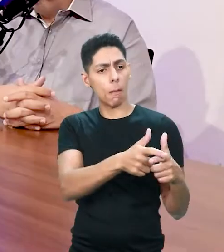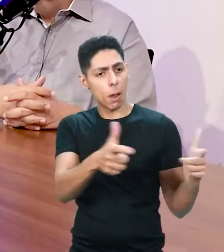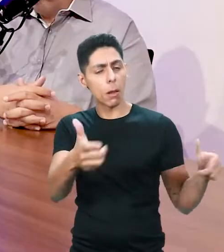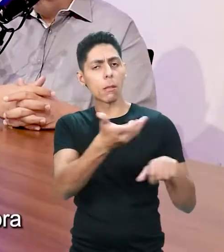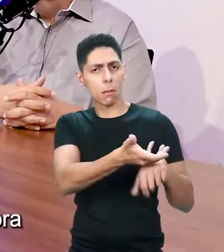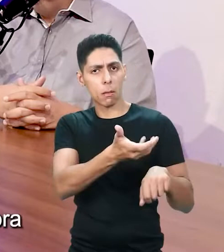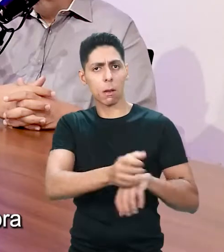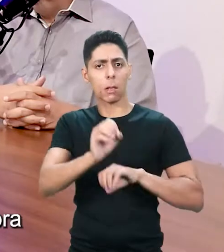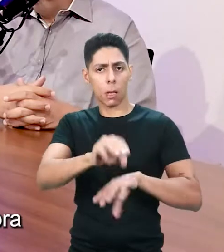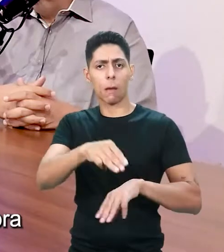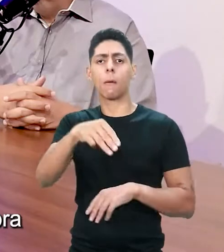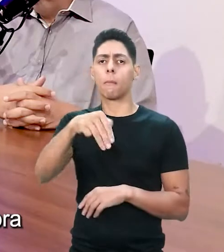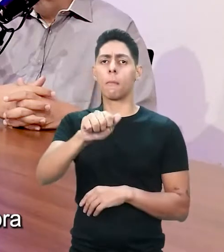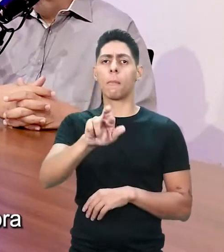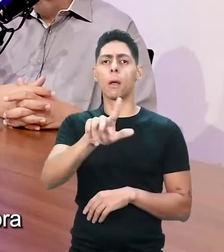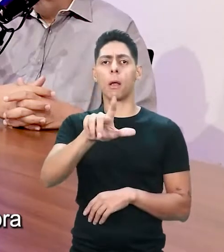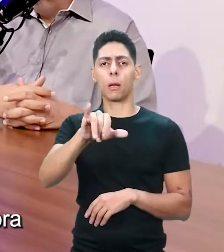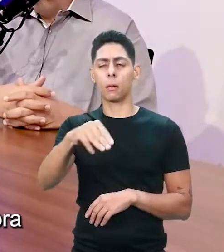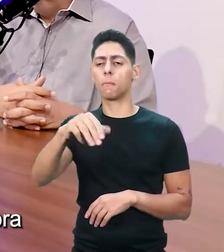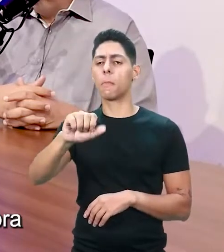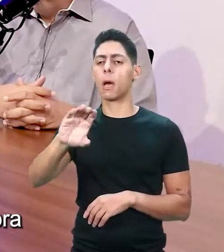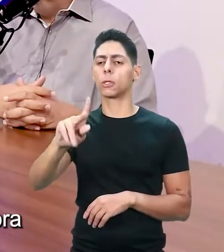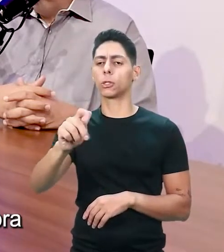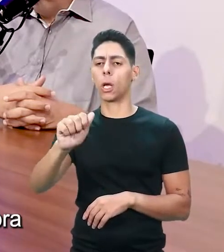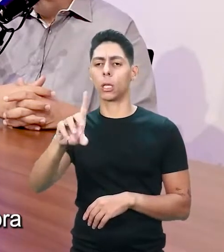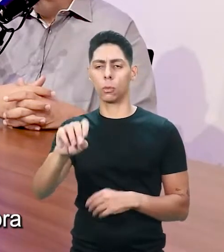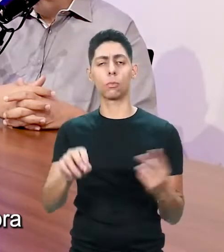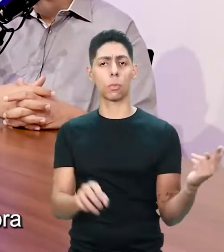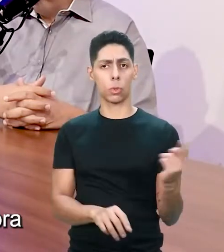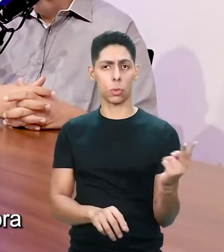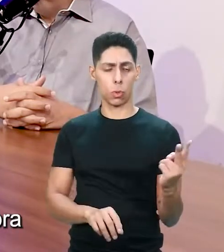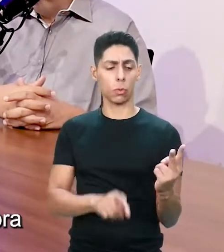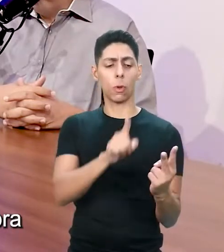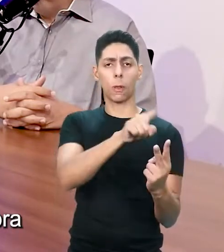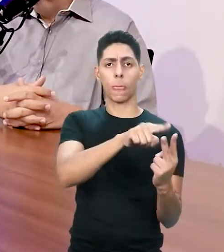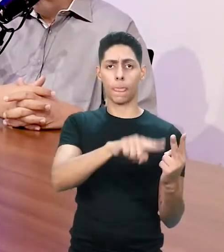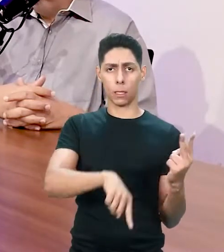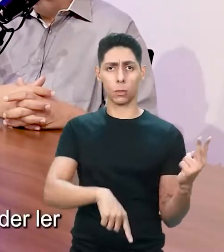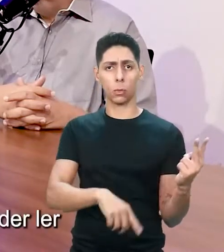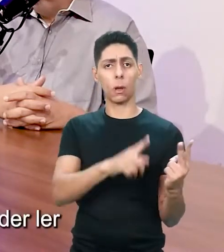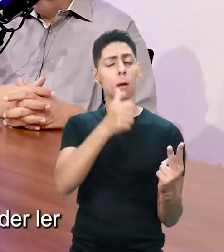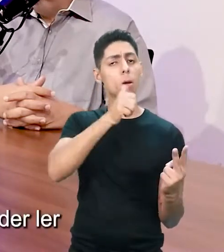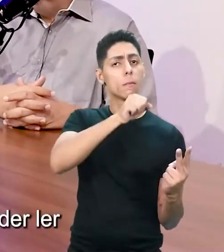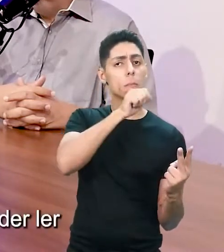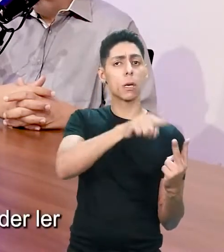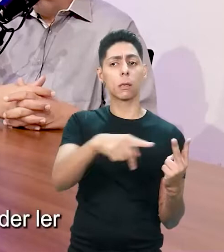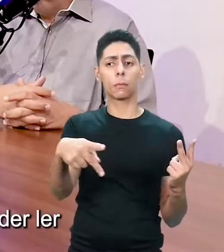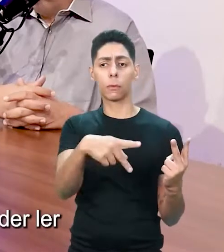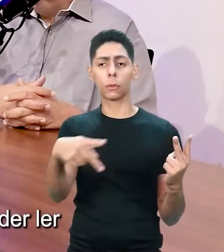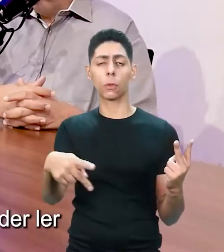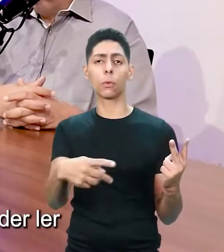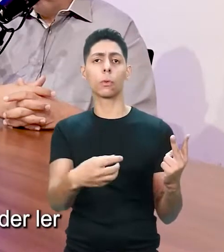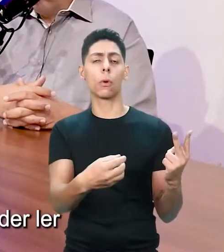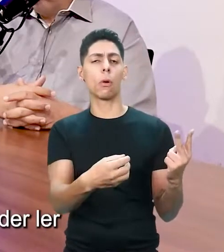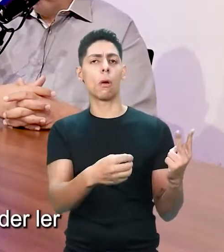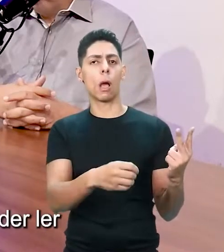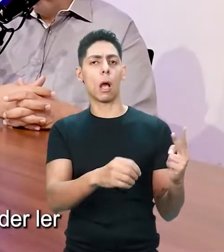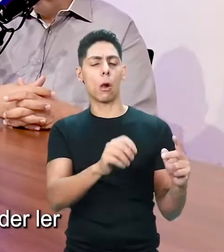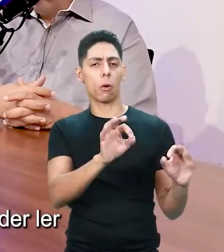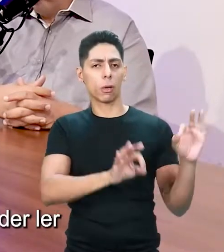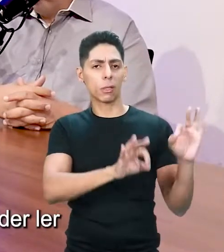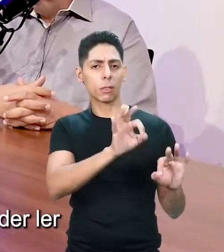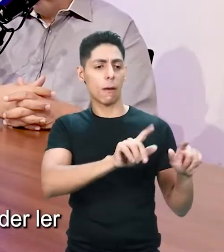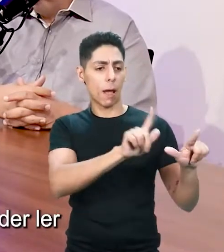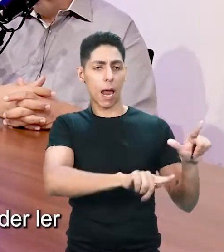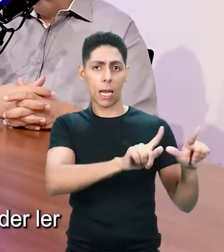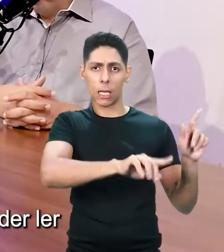disciplinas, Marli Machado, 2 Marlis. Elas, tanto a minha mãe quanto a professora, ampliavam as letras dos textos à